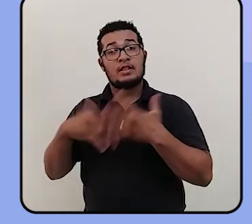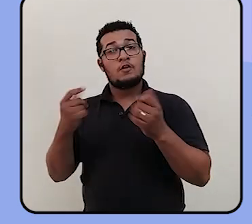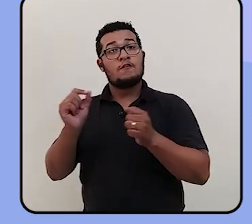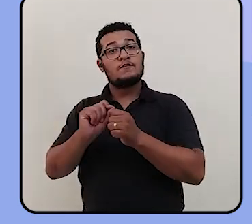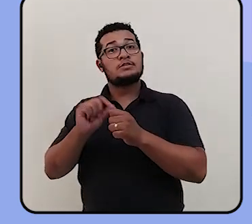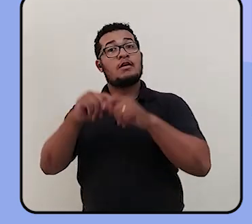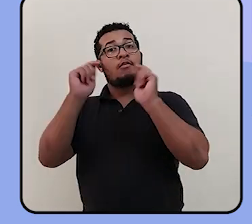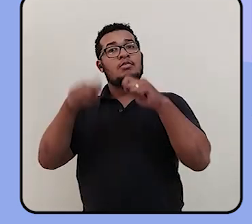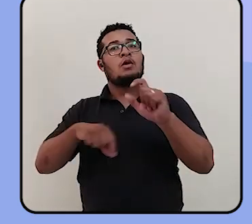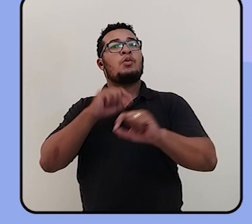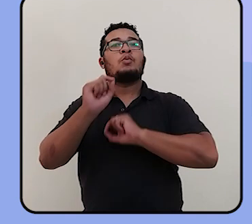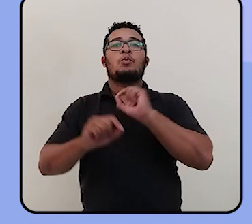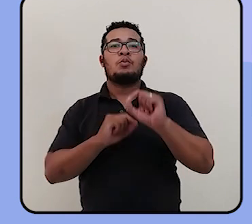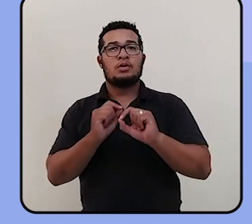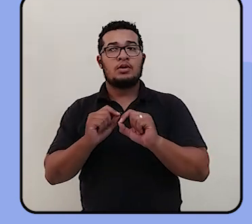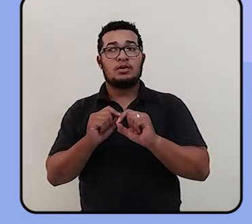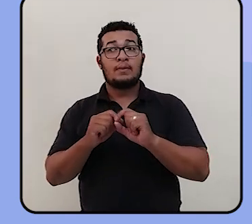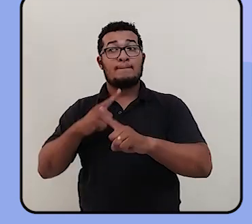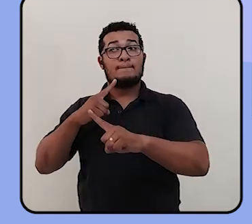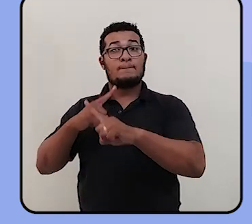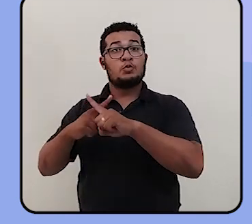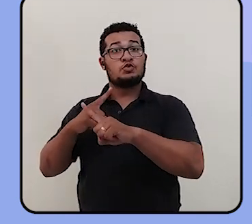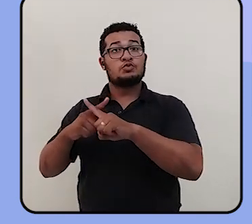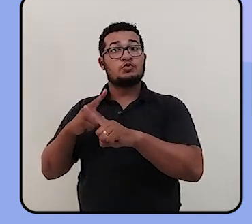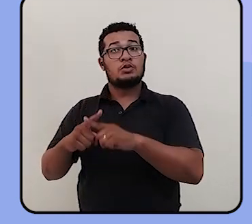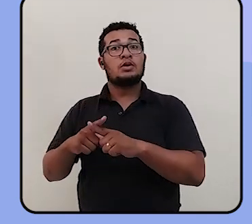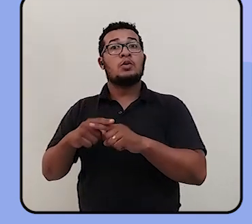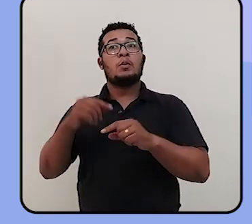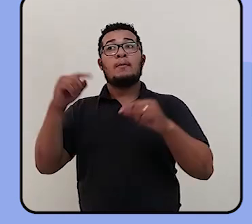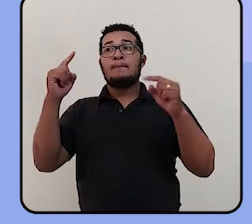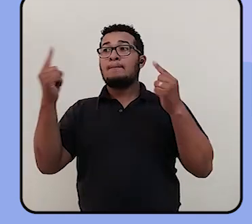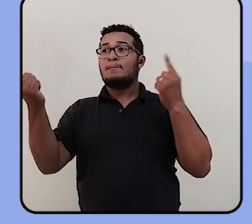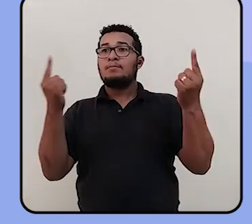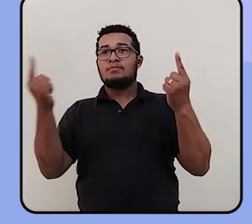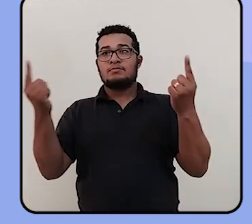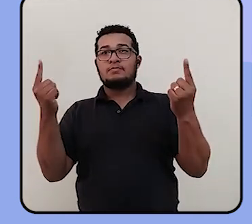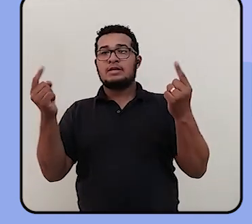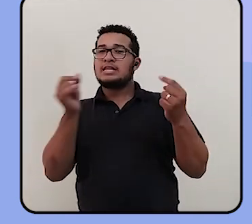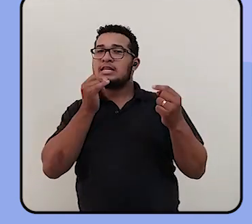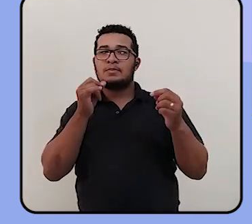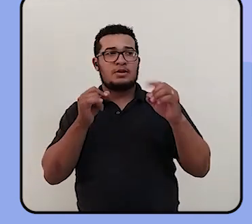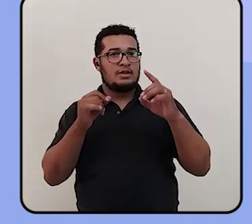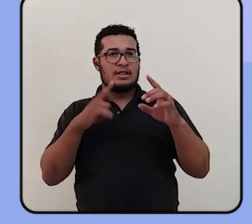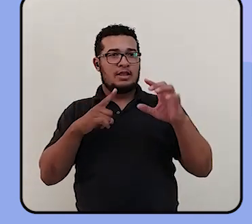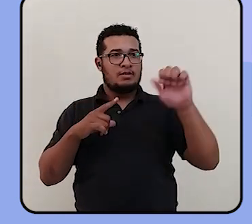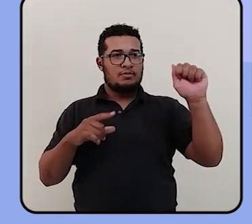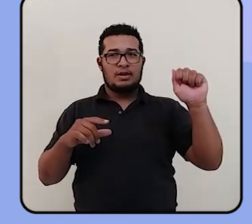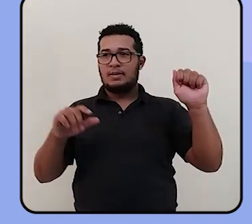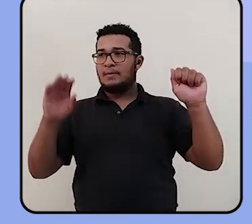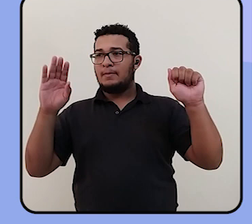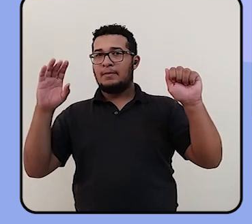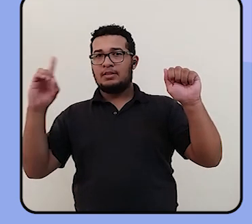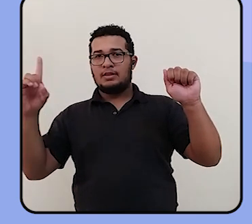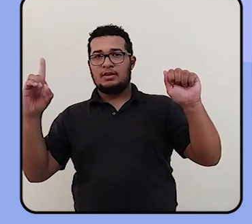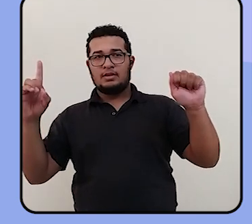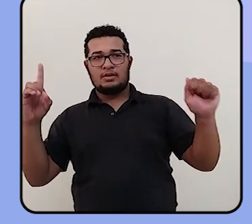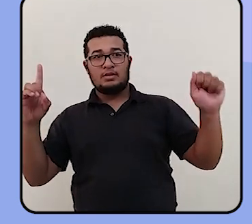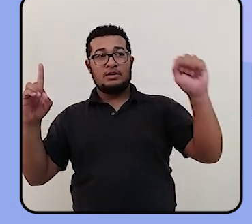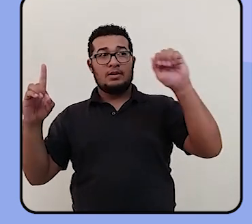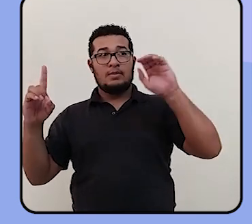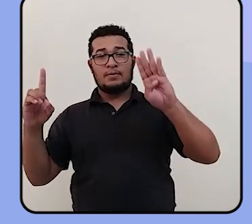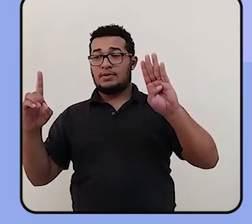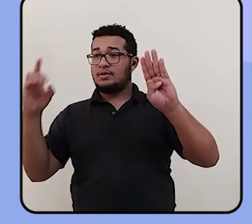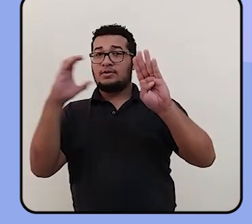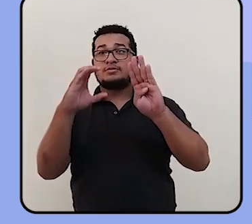O que nós podemos fazer aqui agora? Multiplicar os extremos, 400 vezes